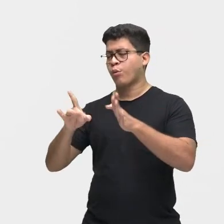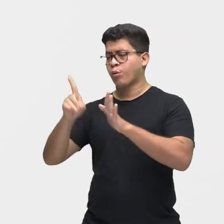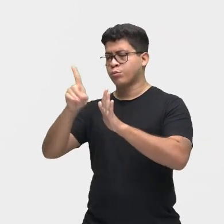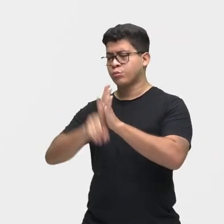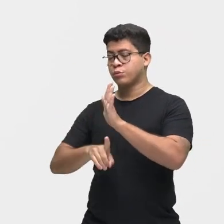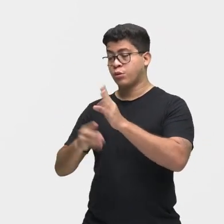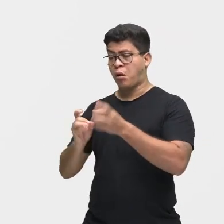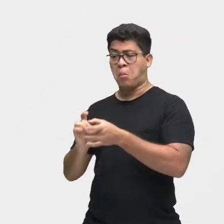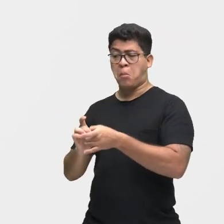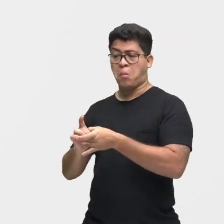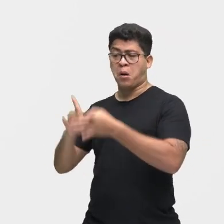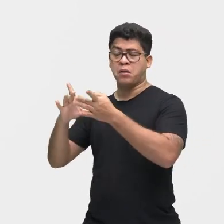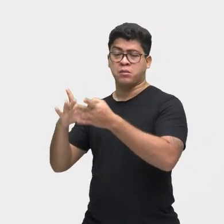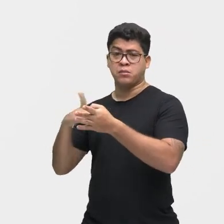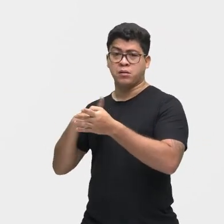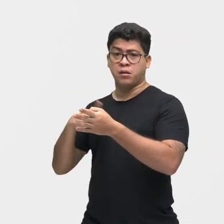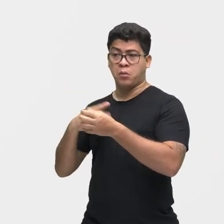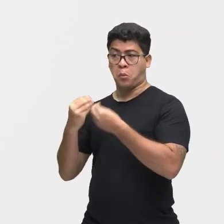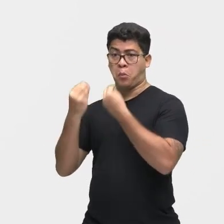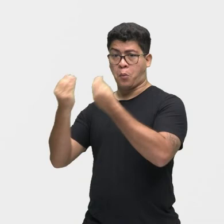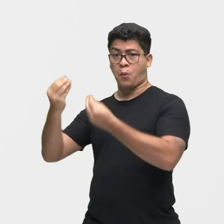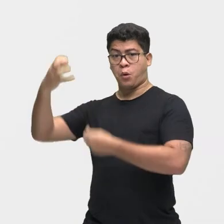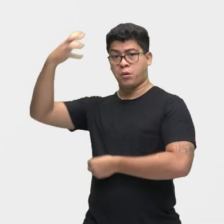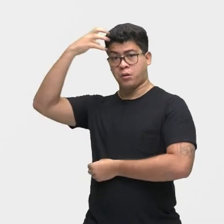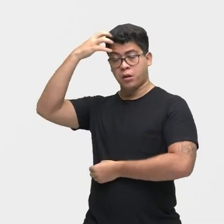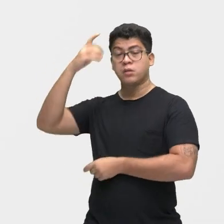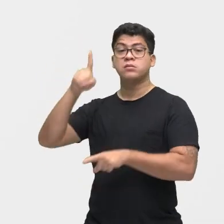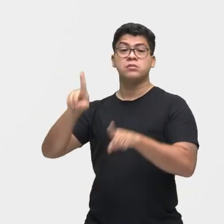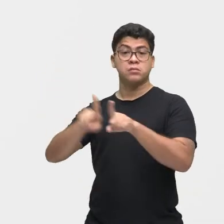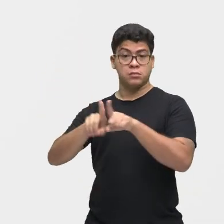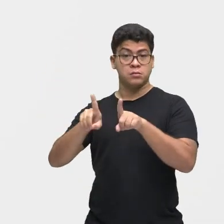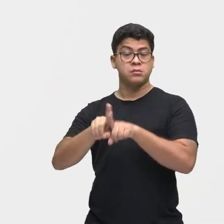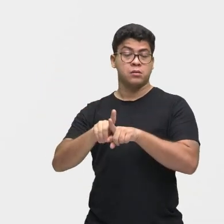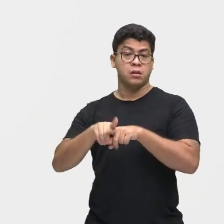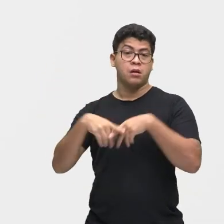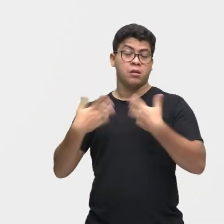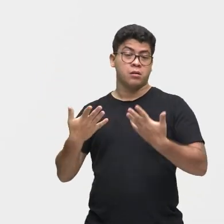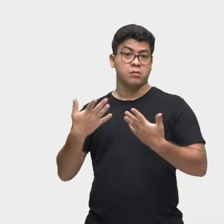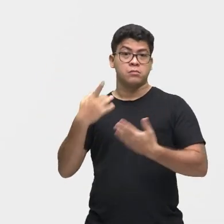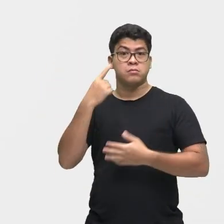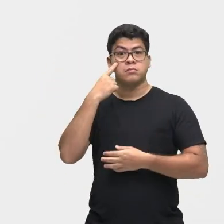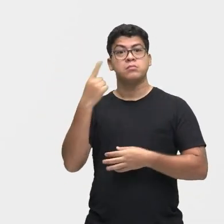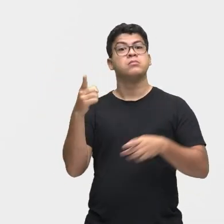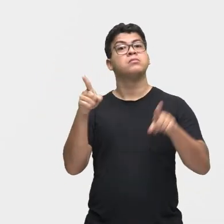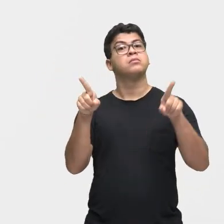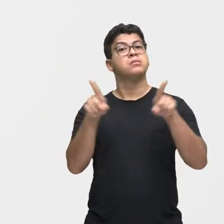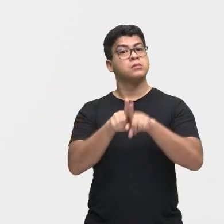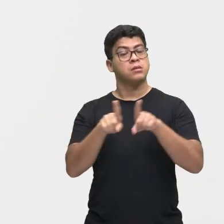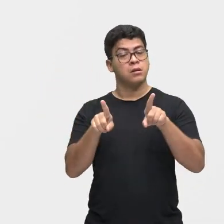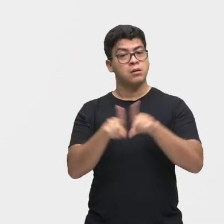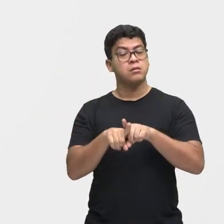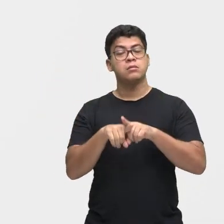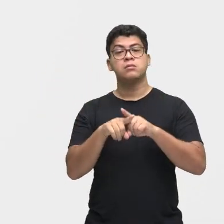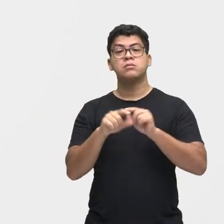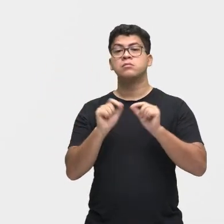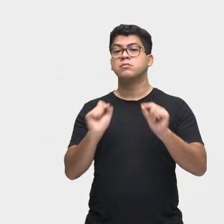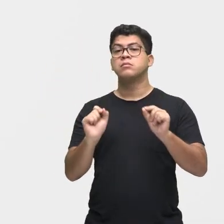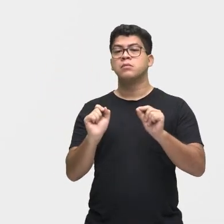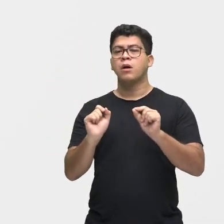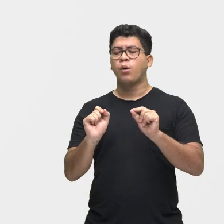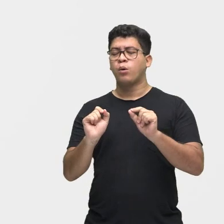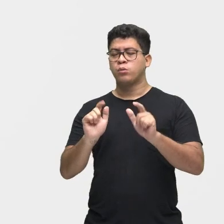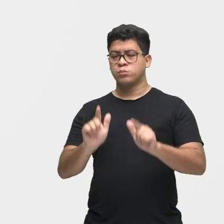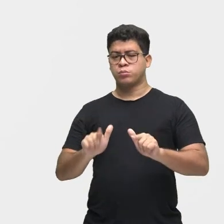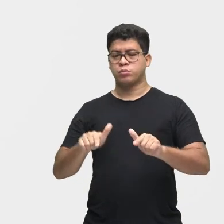rei, para que então pudesse ser mantida ali a ordem social. E assim, impedir a luta de